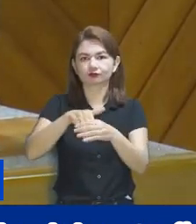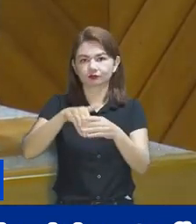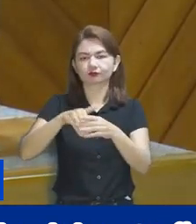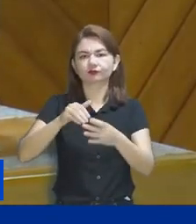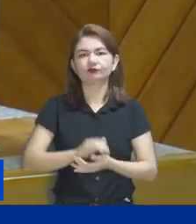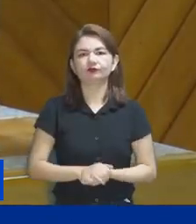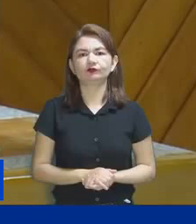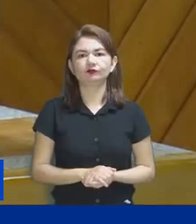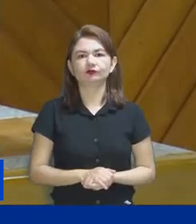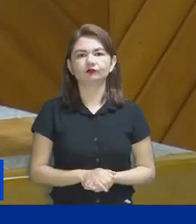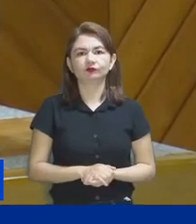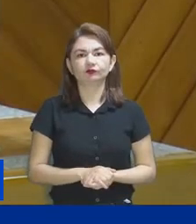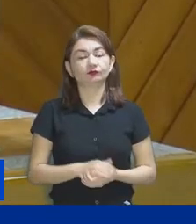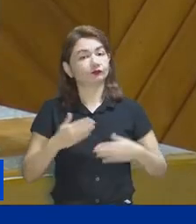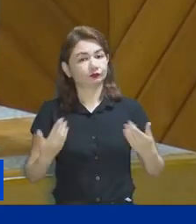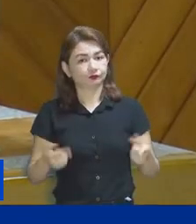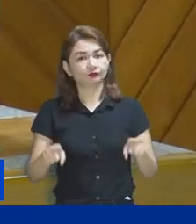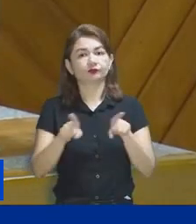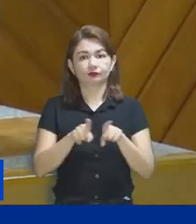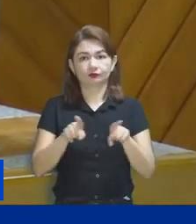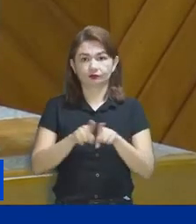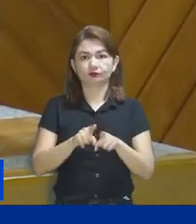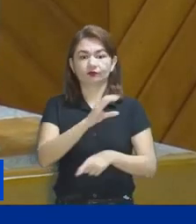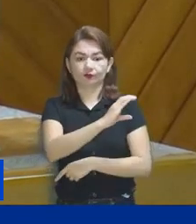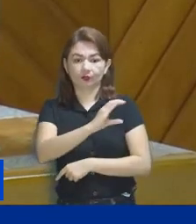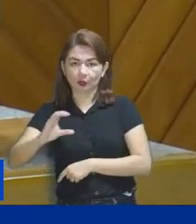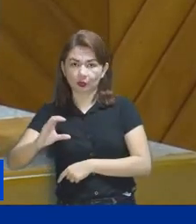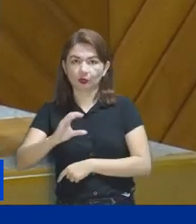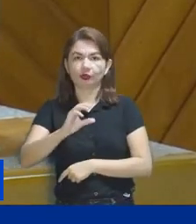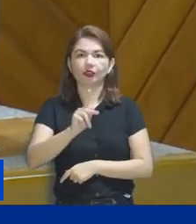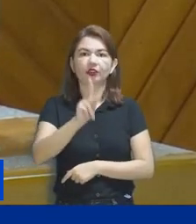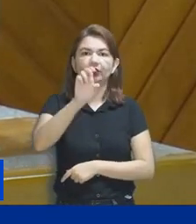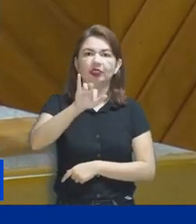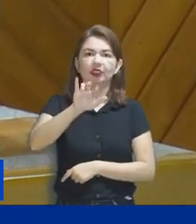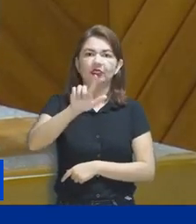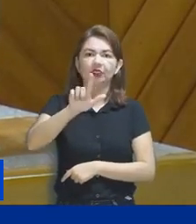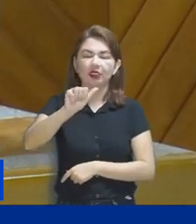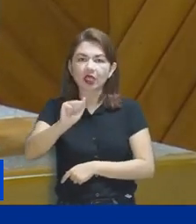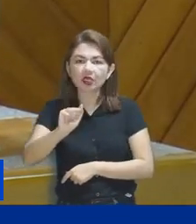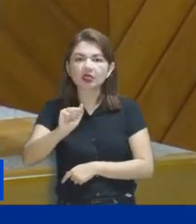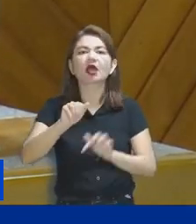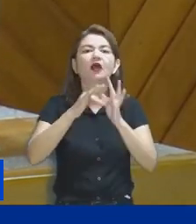da votação, bem como a cunhada Keila e familiares dela,